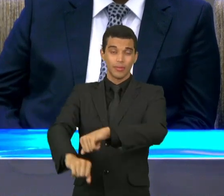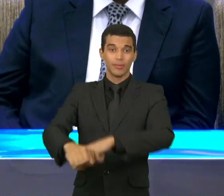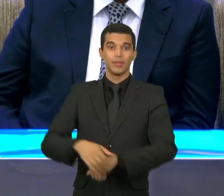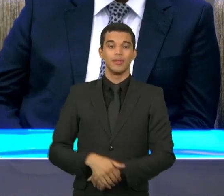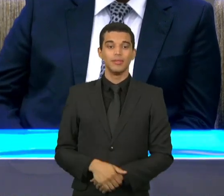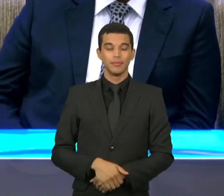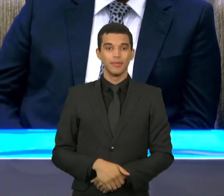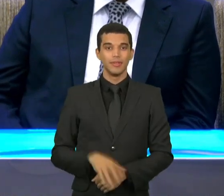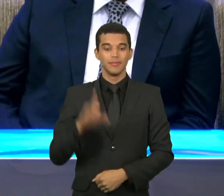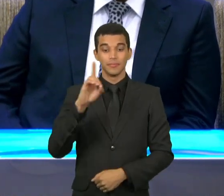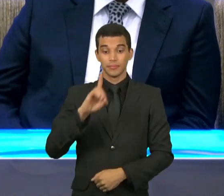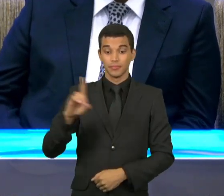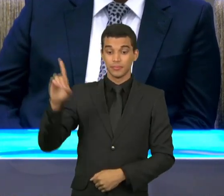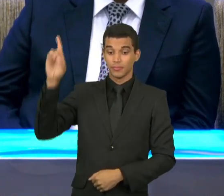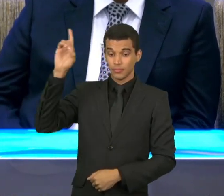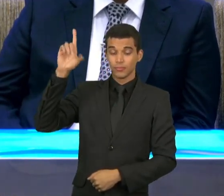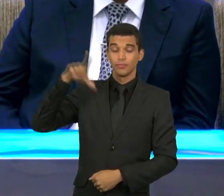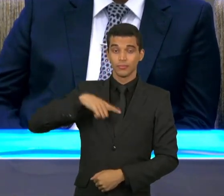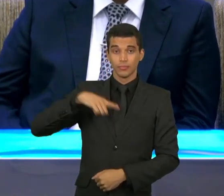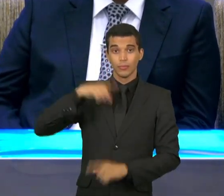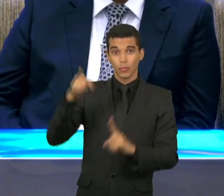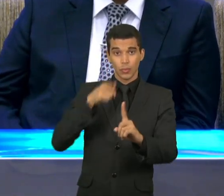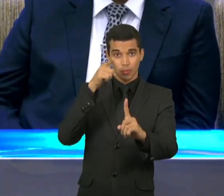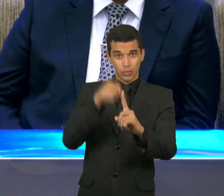um propósito na tua vida.